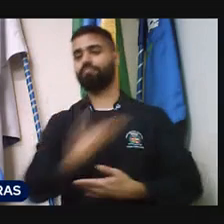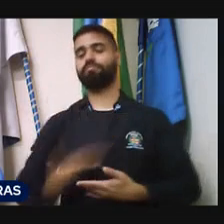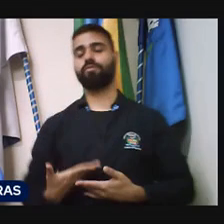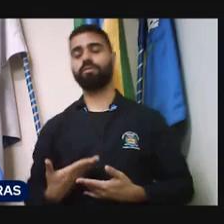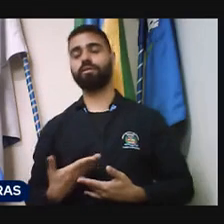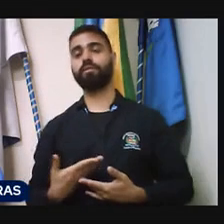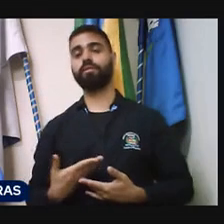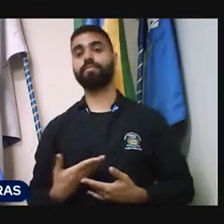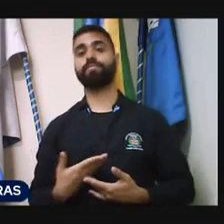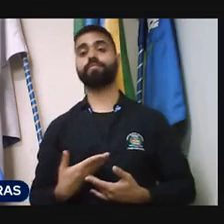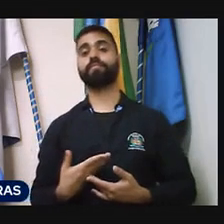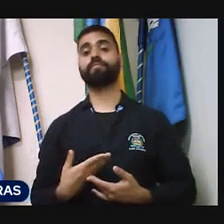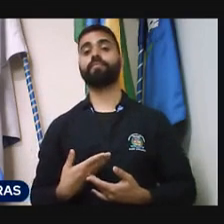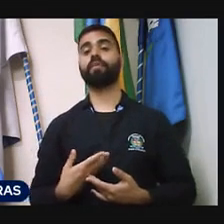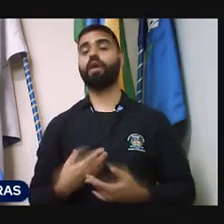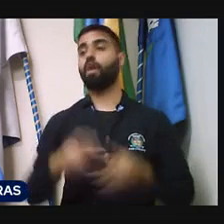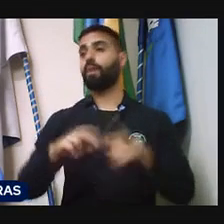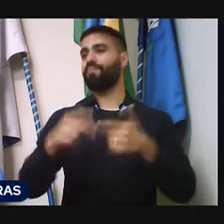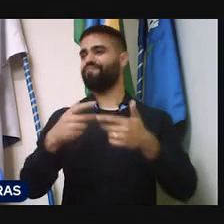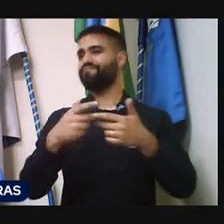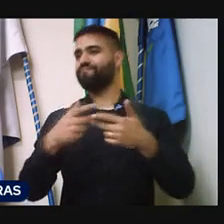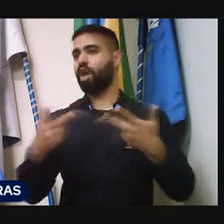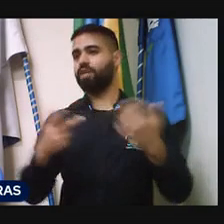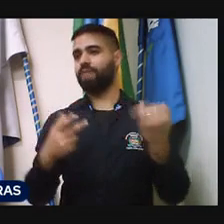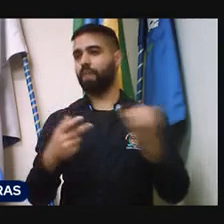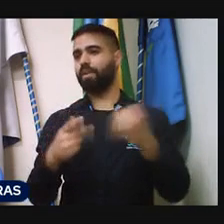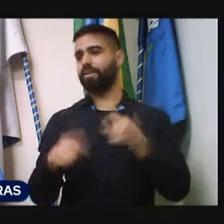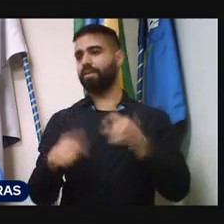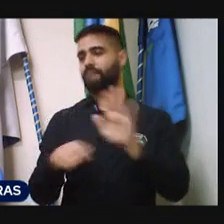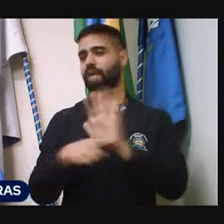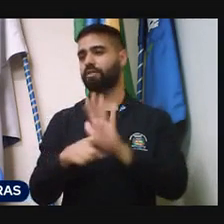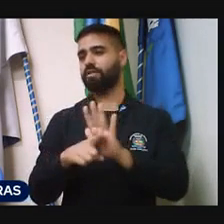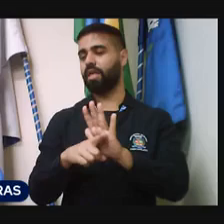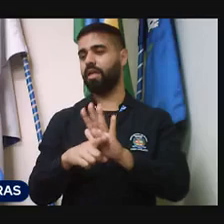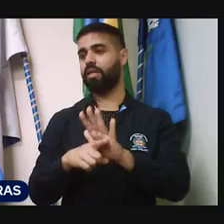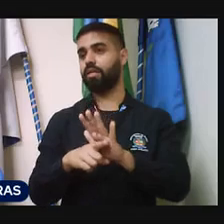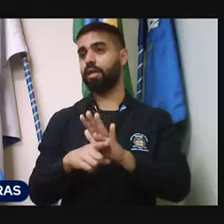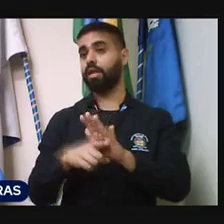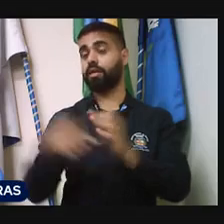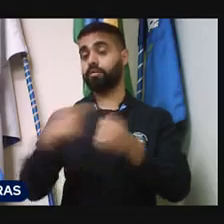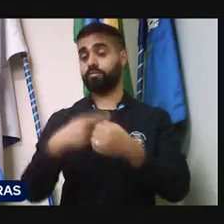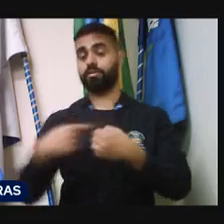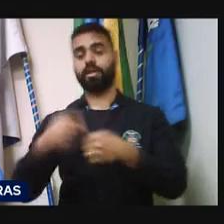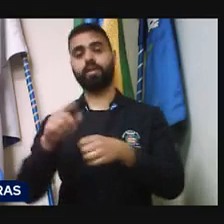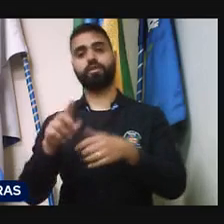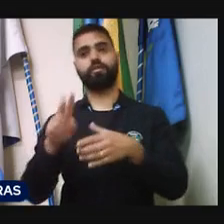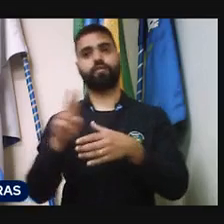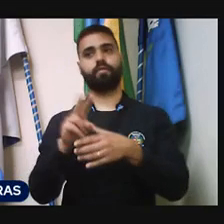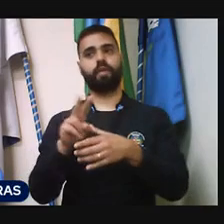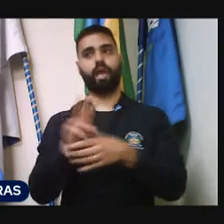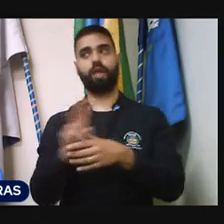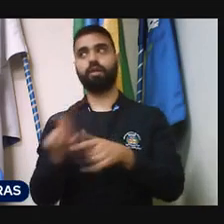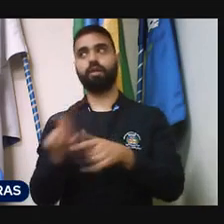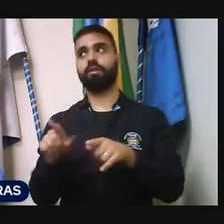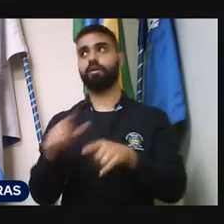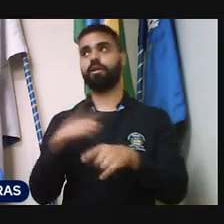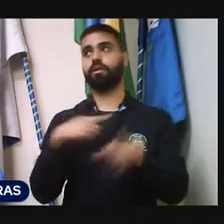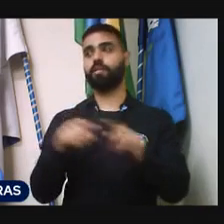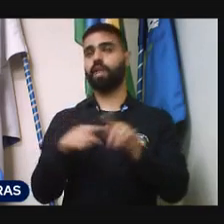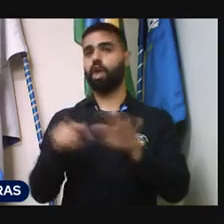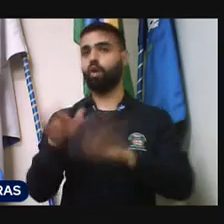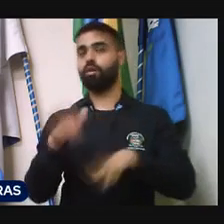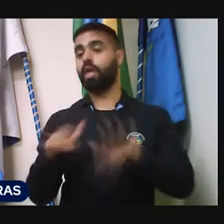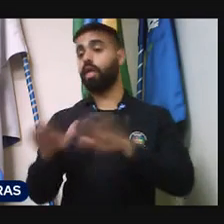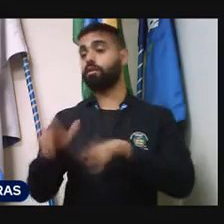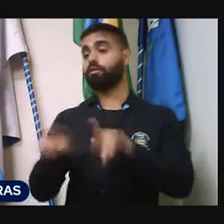cujos efeitos se fazem notar nas ações governamentais em nível Municipal voltadas para conservação e preservação